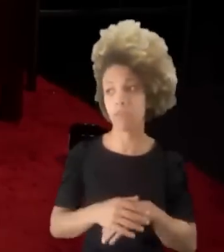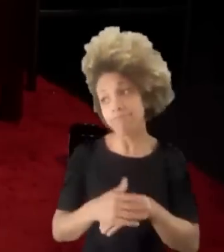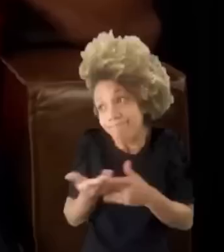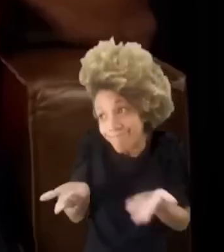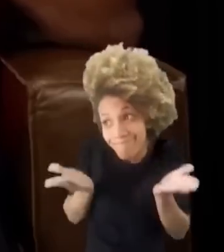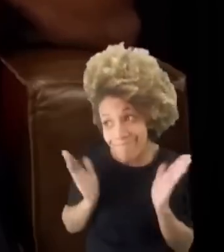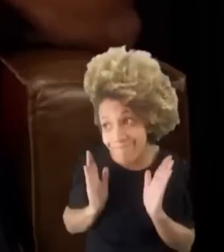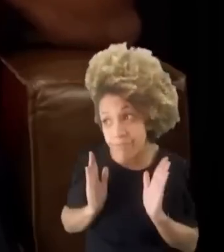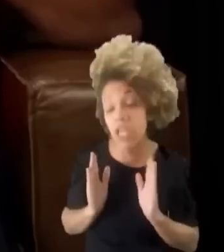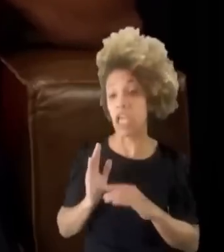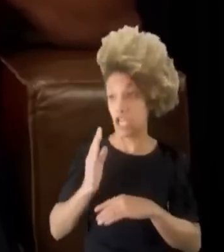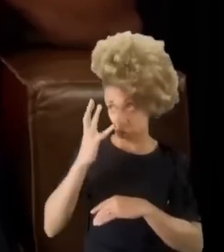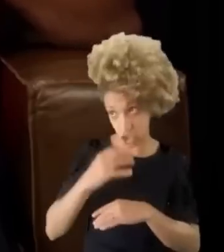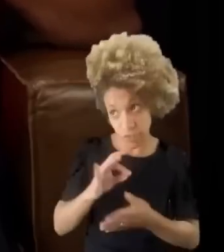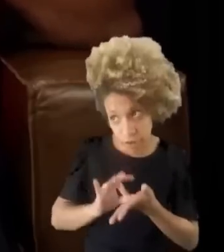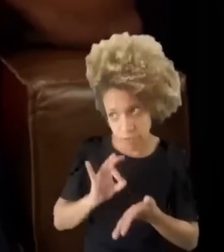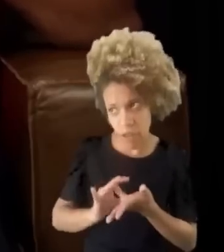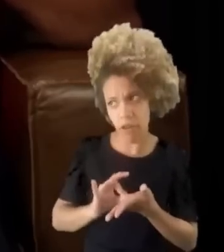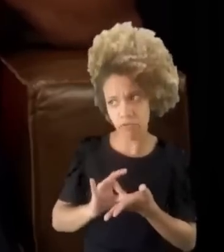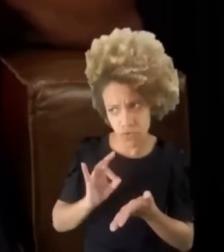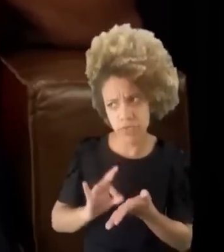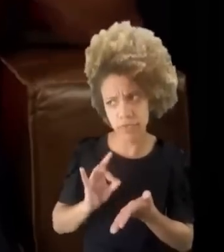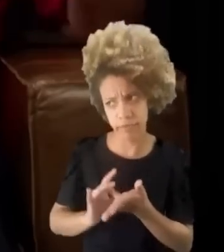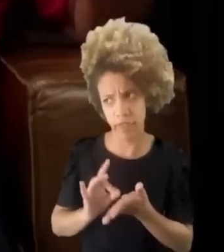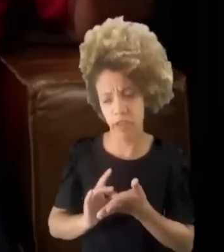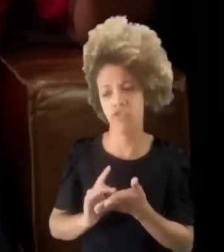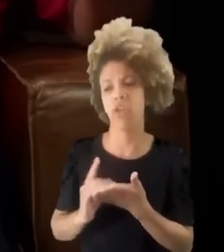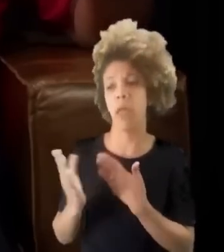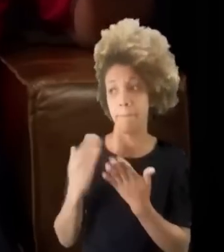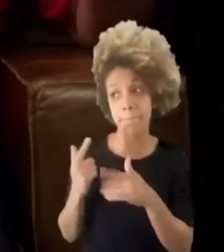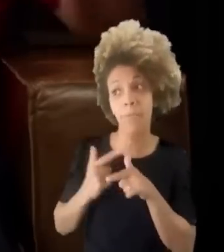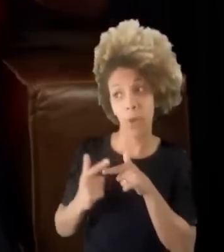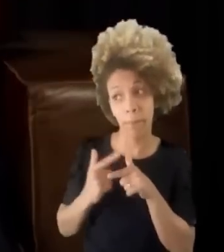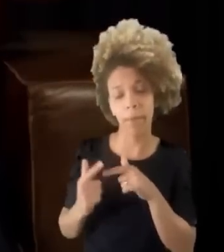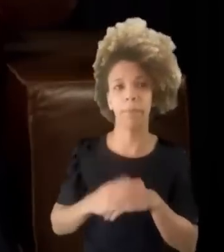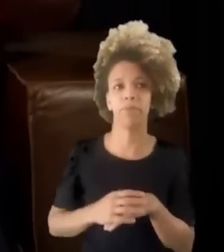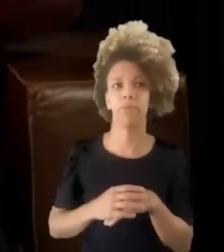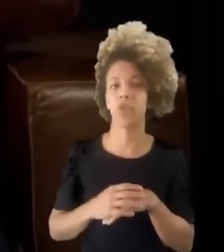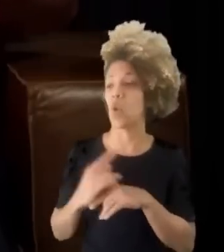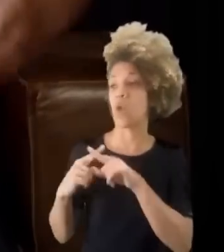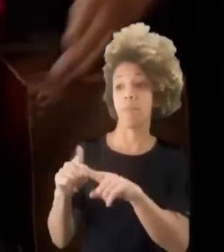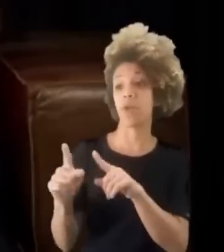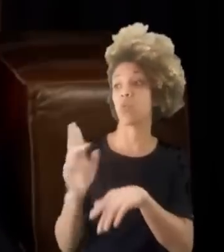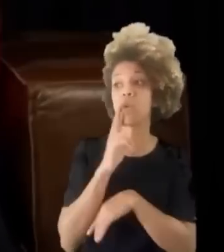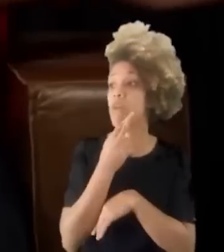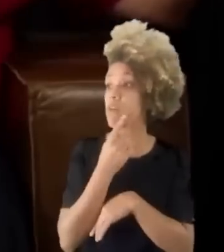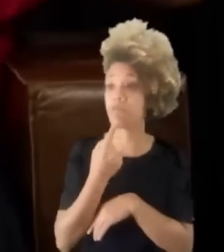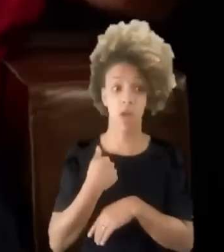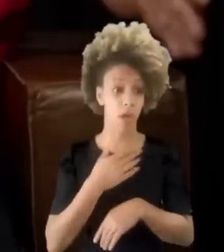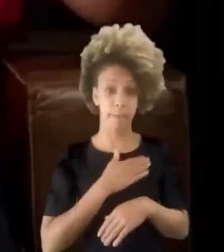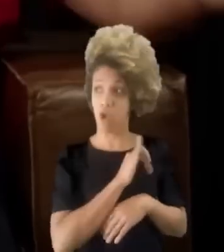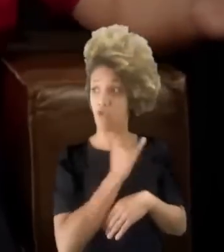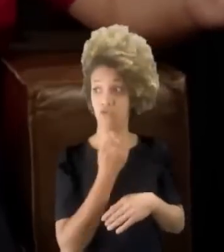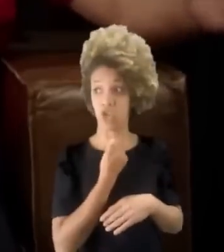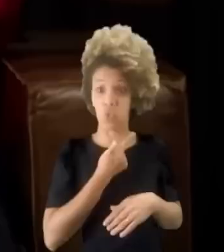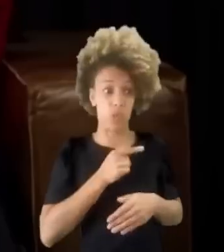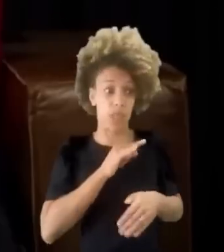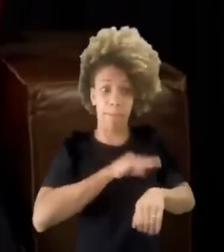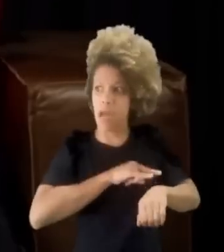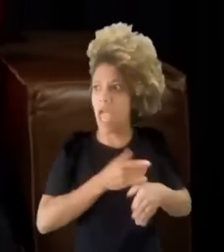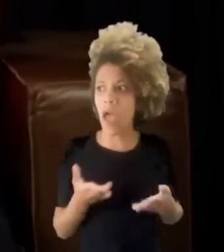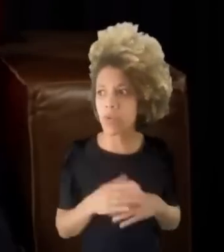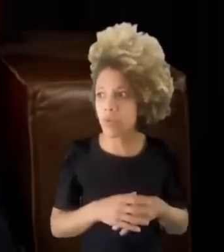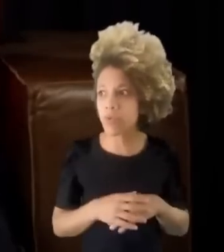ou seja tipo assim e aí eu vou ser sincero o meu aí nós vai falar desse problema meu inimigo não é o cara do restaurante que não me deu o banheiro